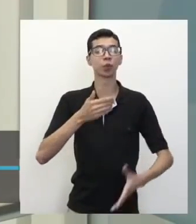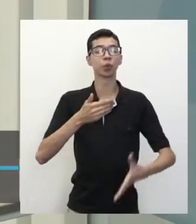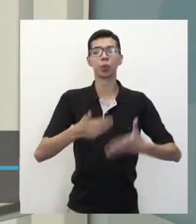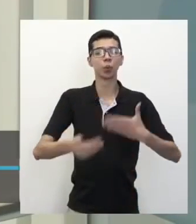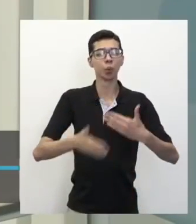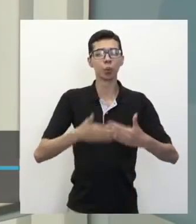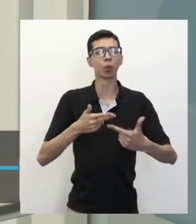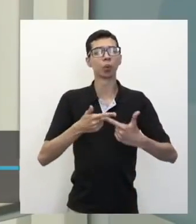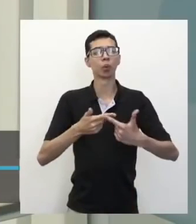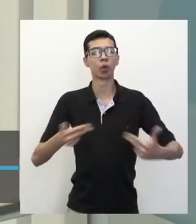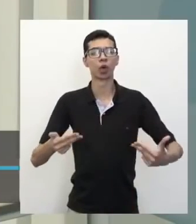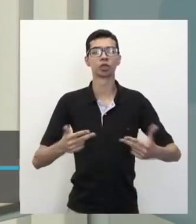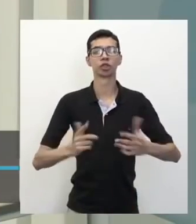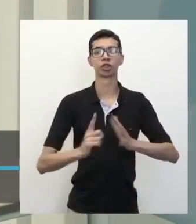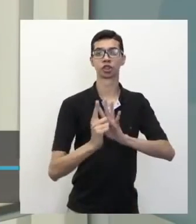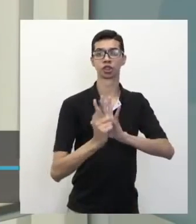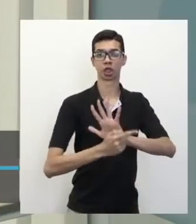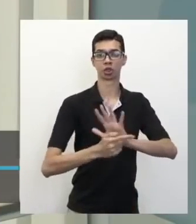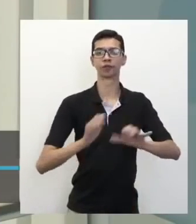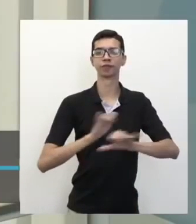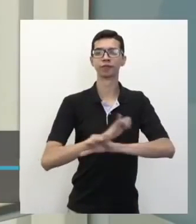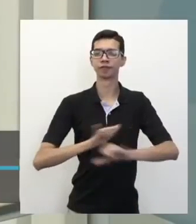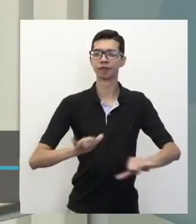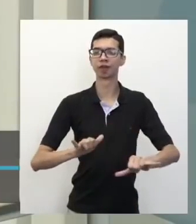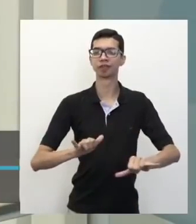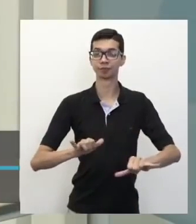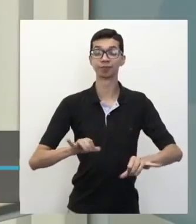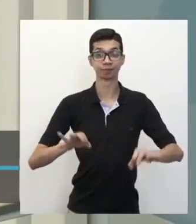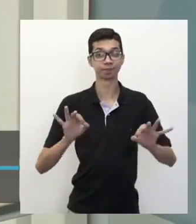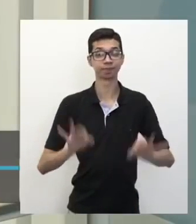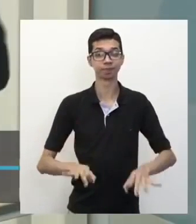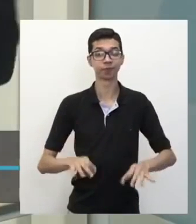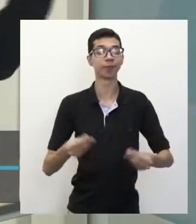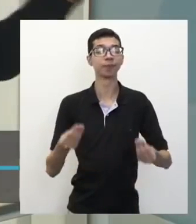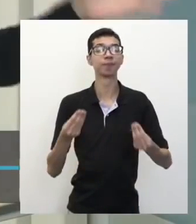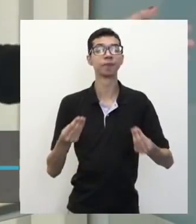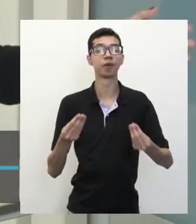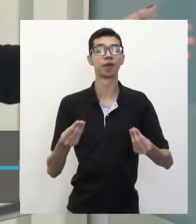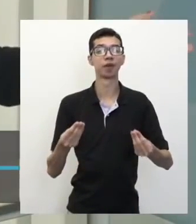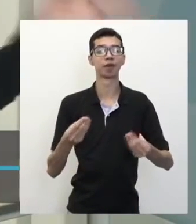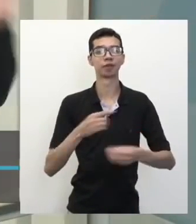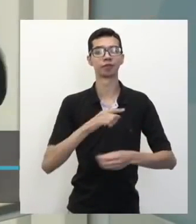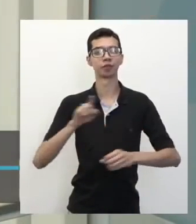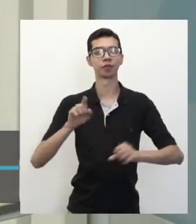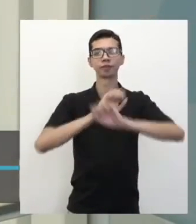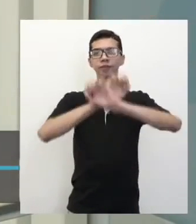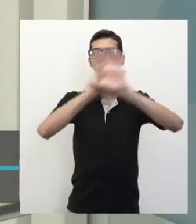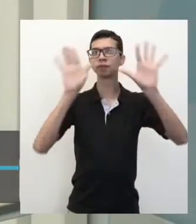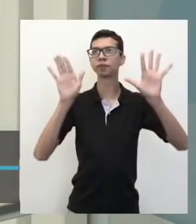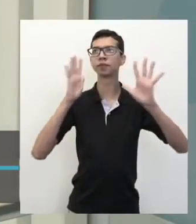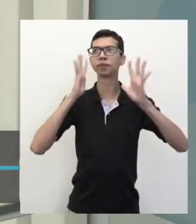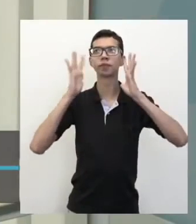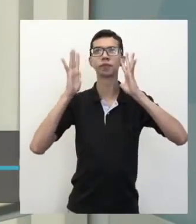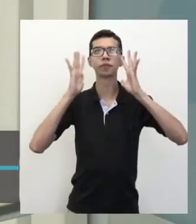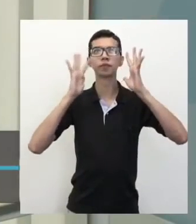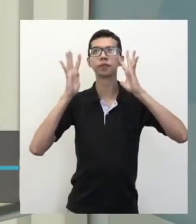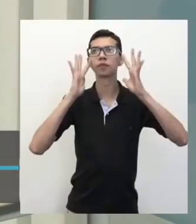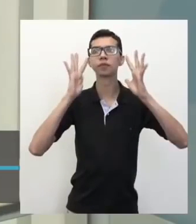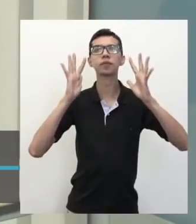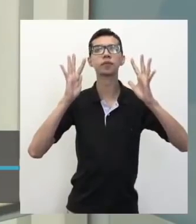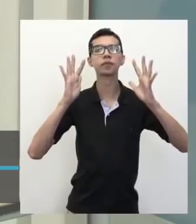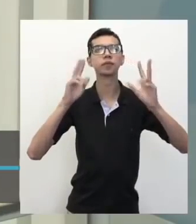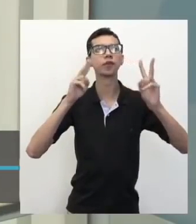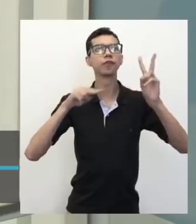tipo de gênero que a gente traga, é exatamente para abrir os horizontes de vocês. Até porque eu reforço sempre aqui,